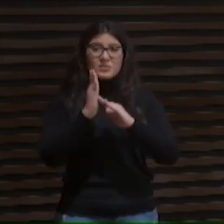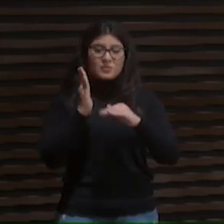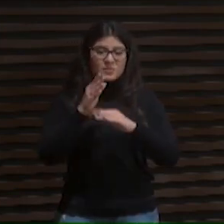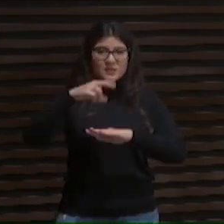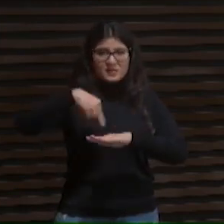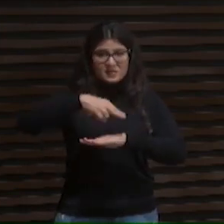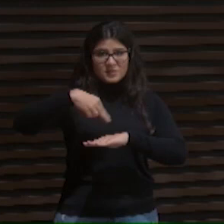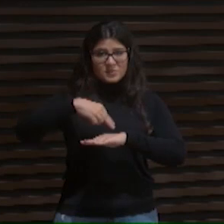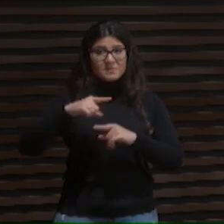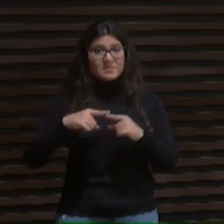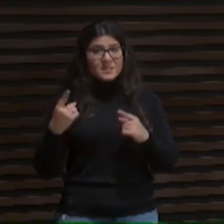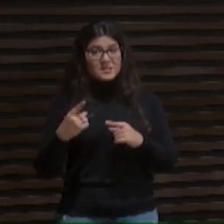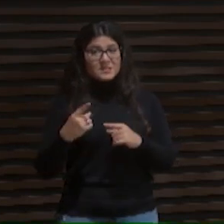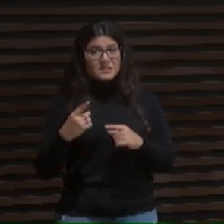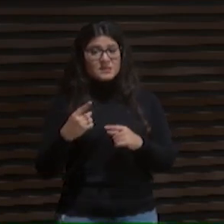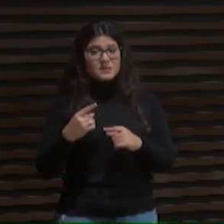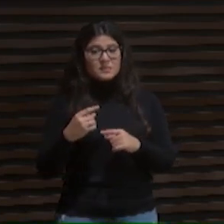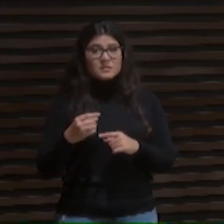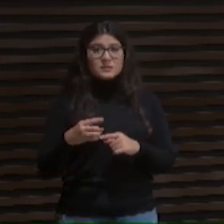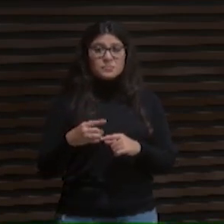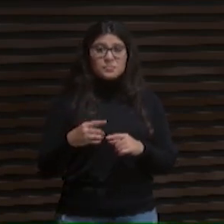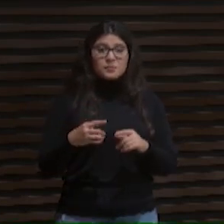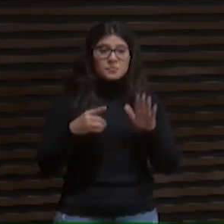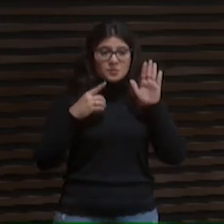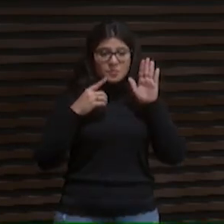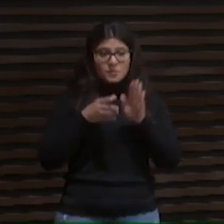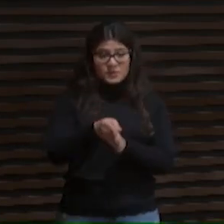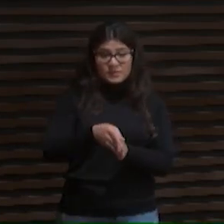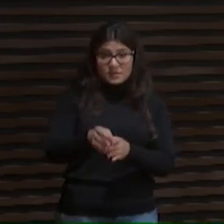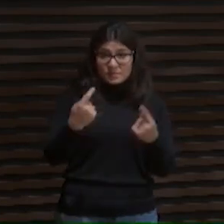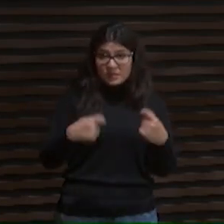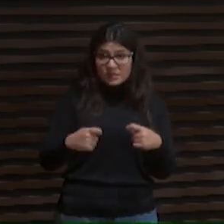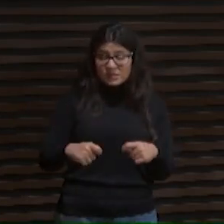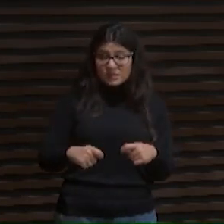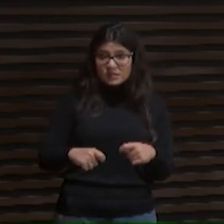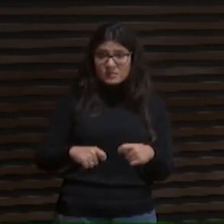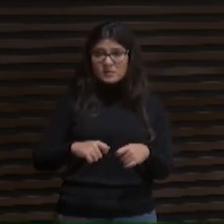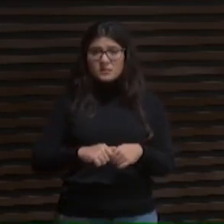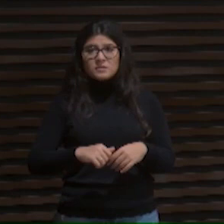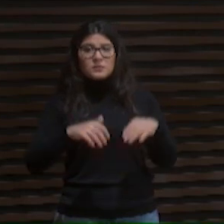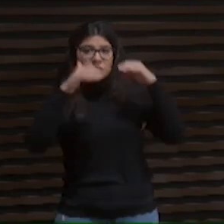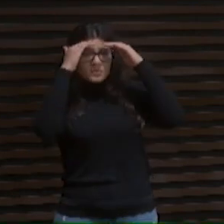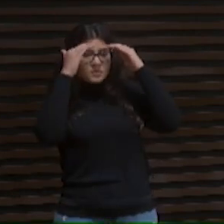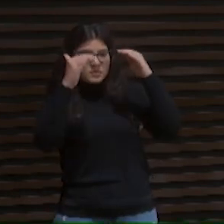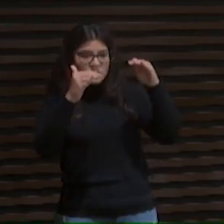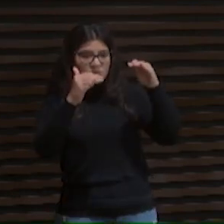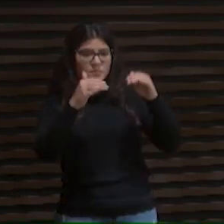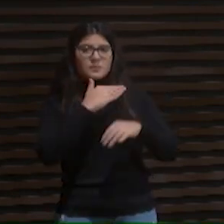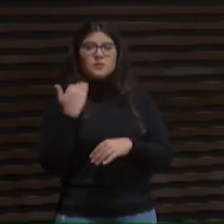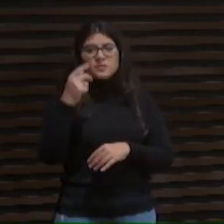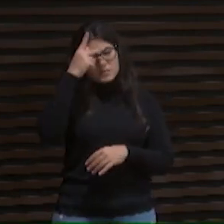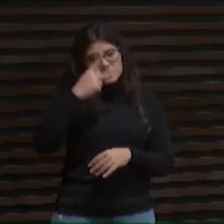No entanto, uma advertência é necessária. Com a disposição em obedecer, ao morrer para